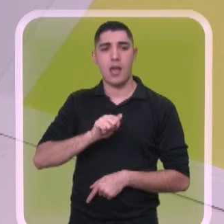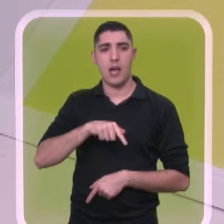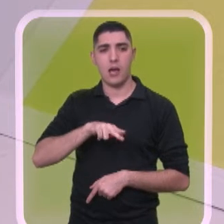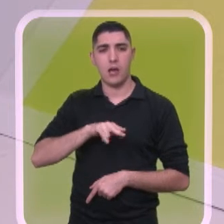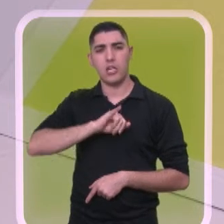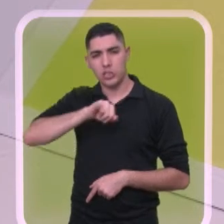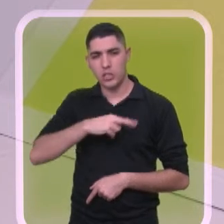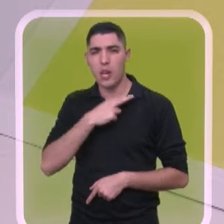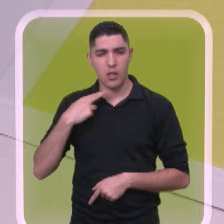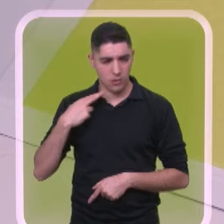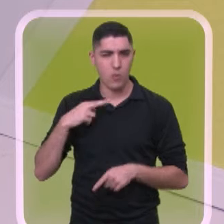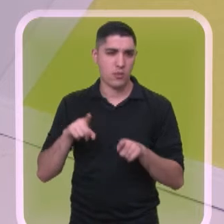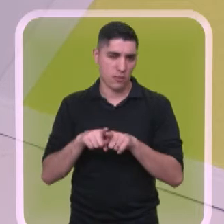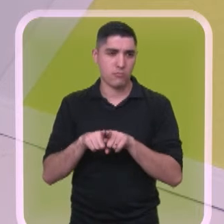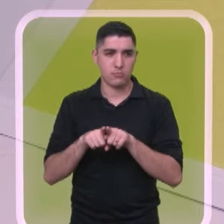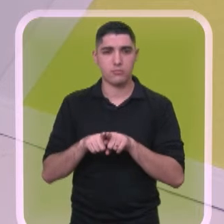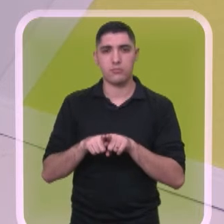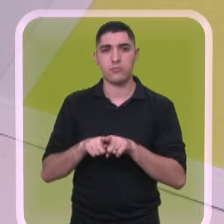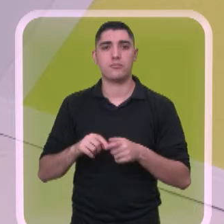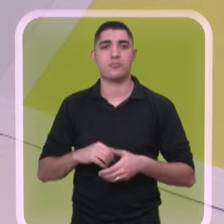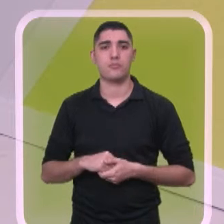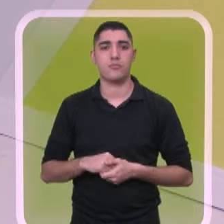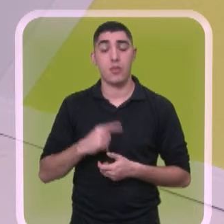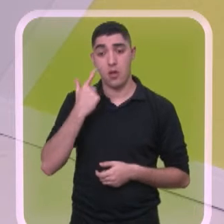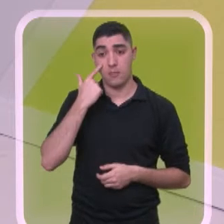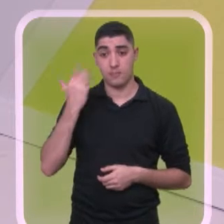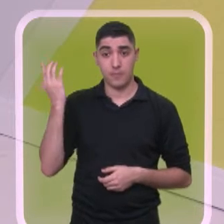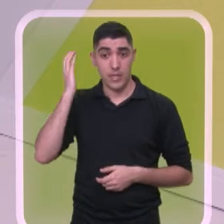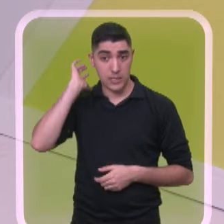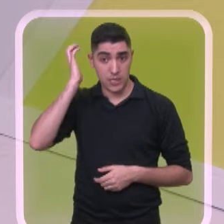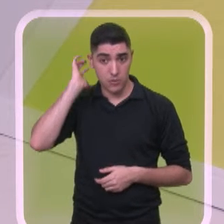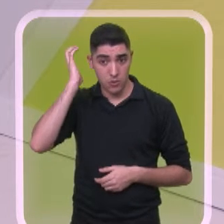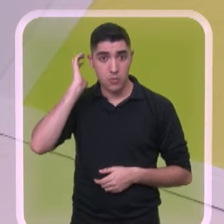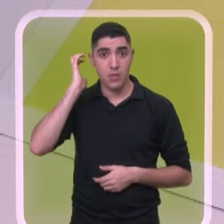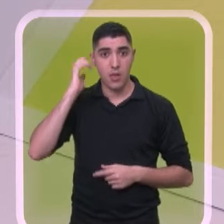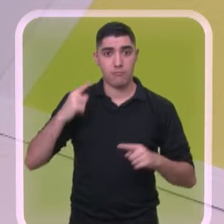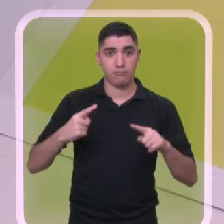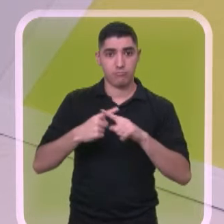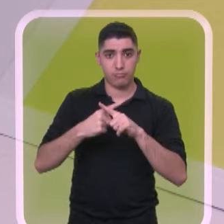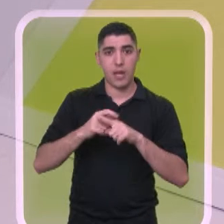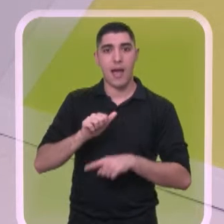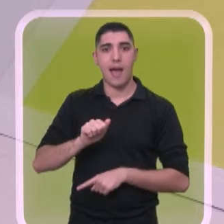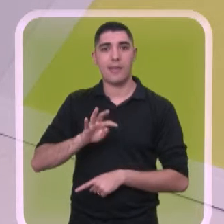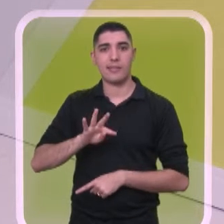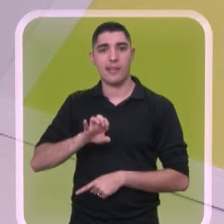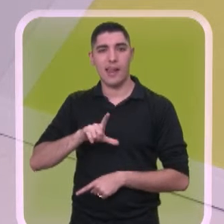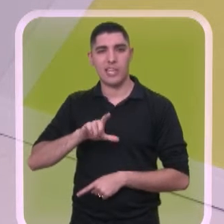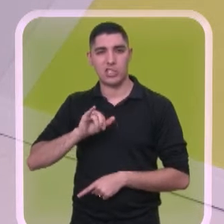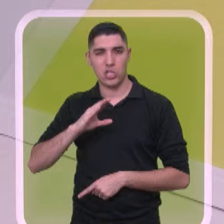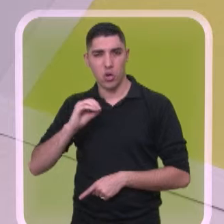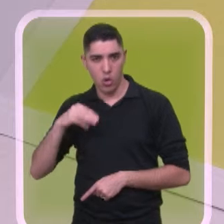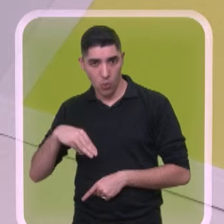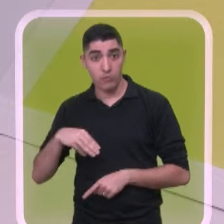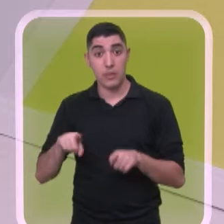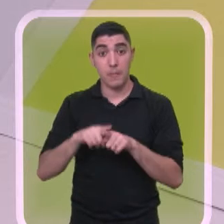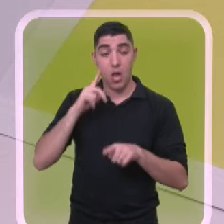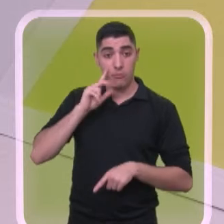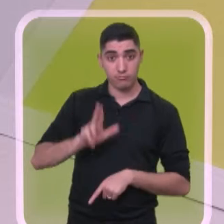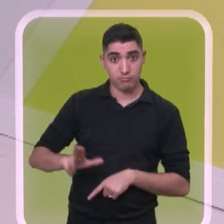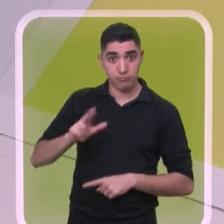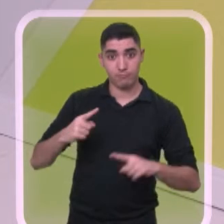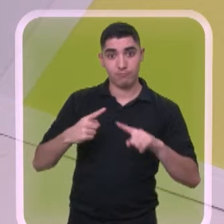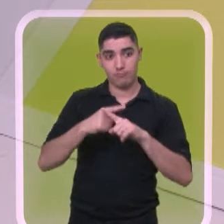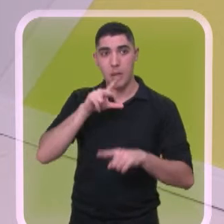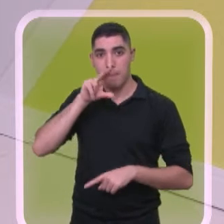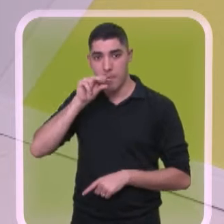dia 25. Pula, meu caro Matheus, Santo André, Intel e Atlântico Erechim dia 26, 27, Praia Clube e Pato